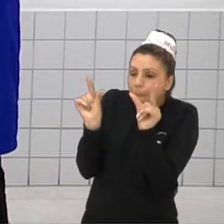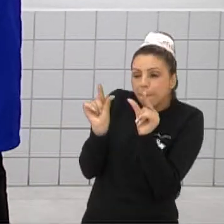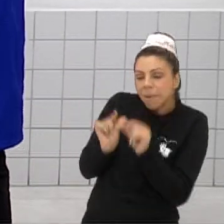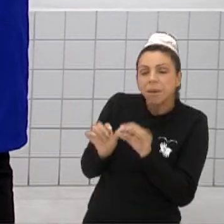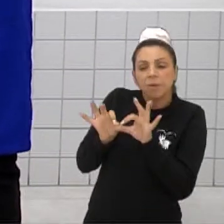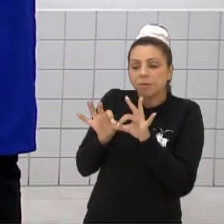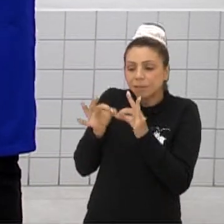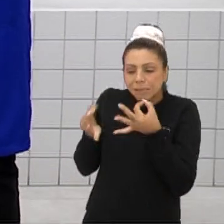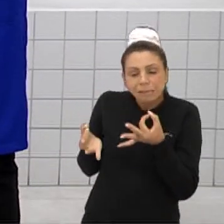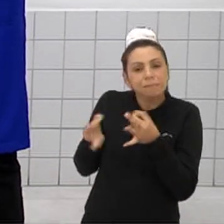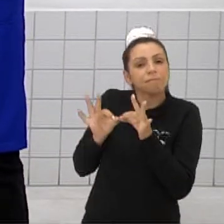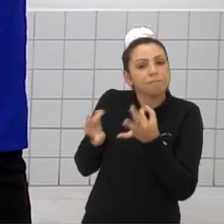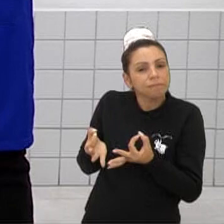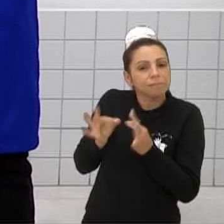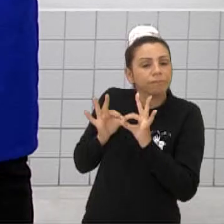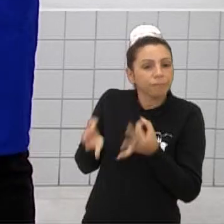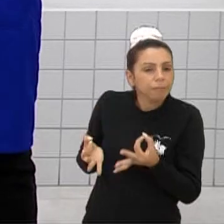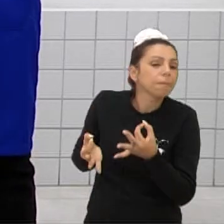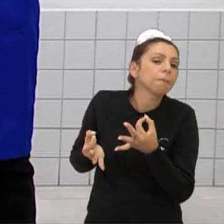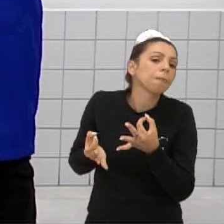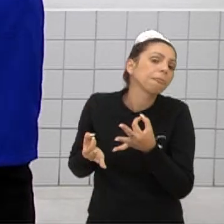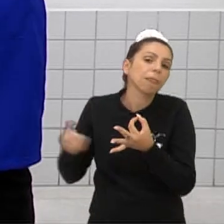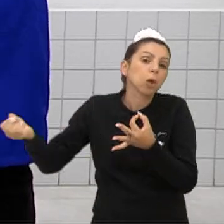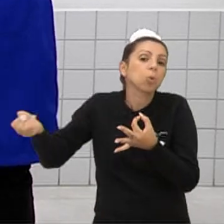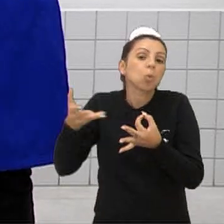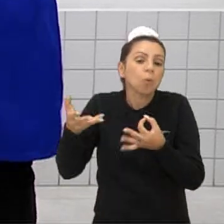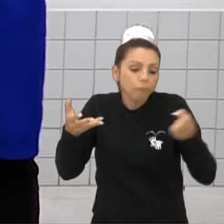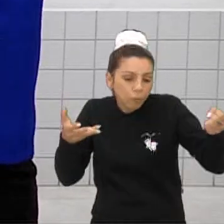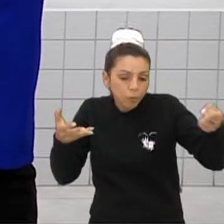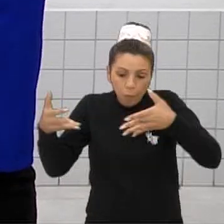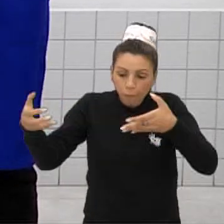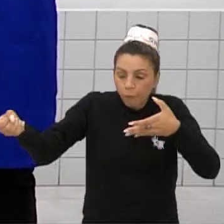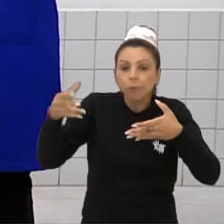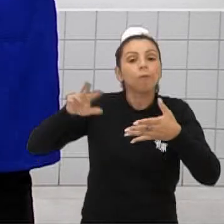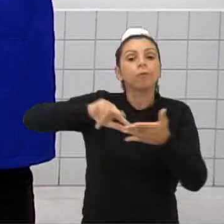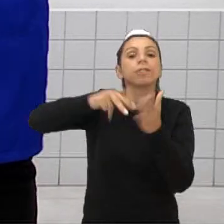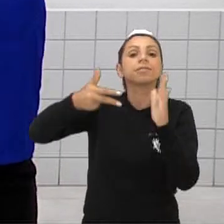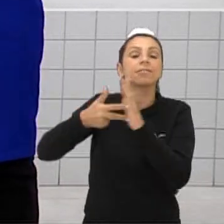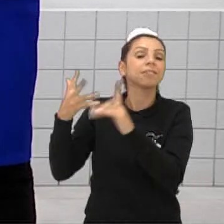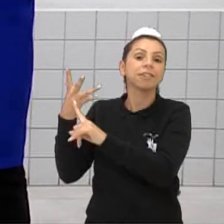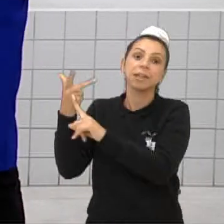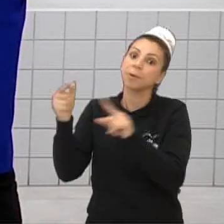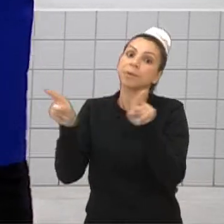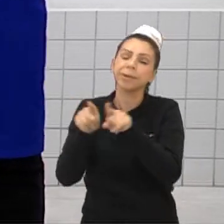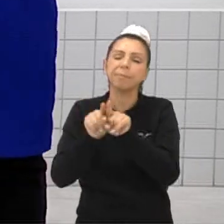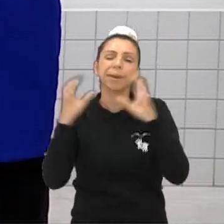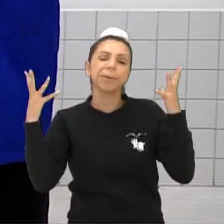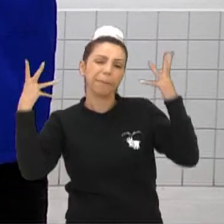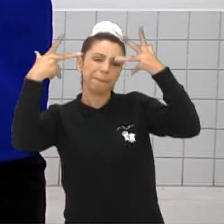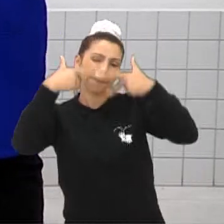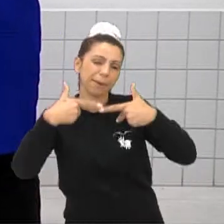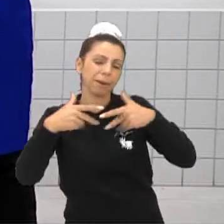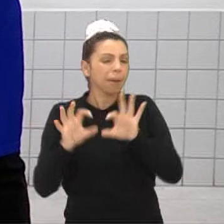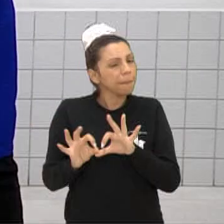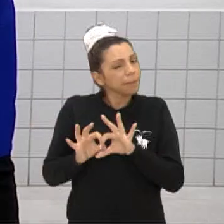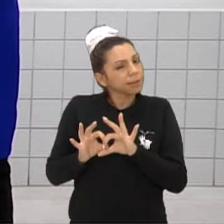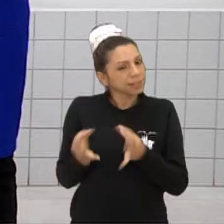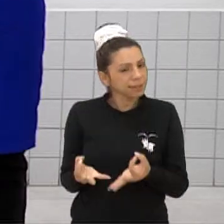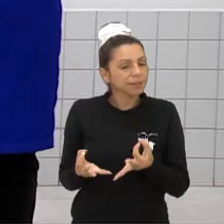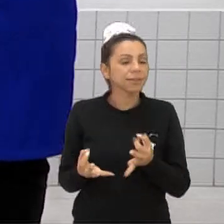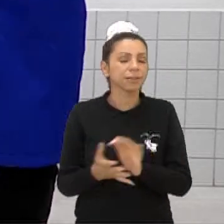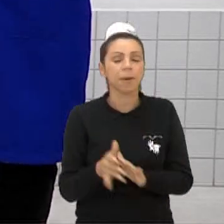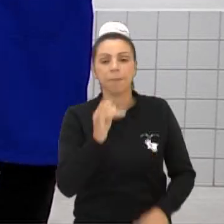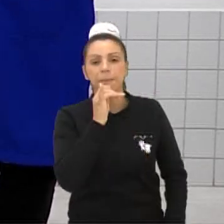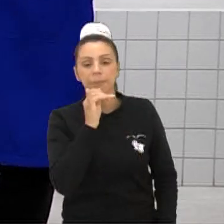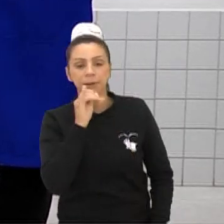mais simplificado possível, trazendo uma nova concepção do que é arte e do que é belo também. Uma simplificação, né? Como a gente entra